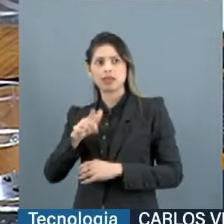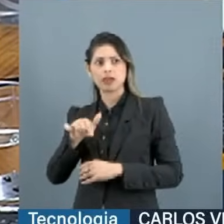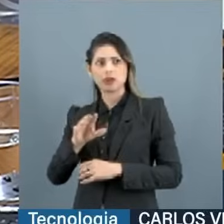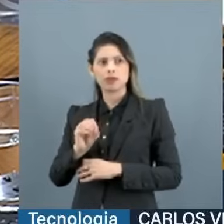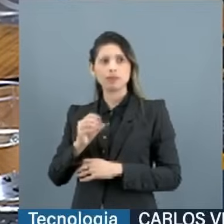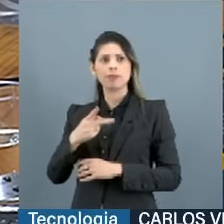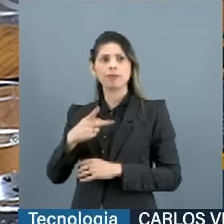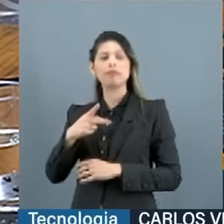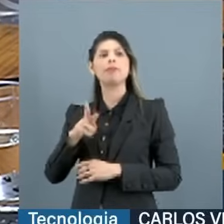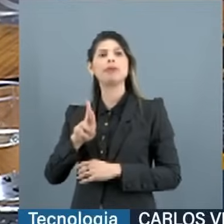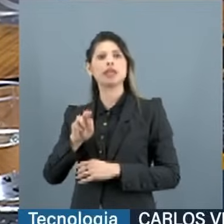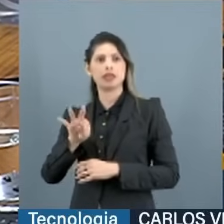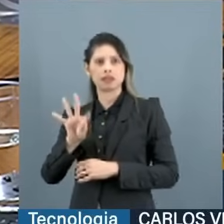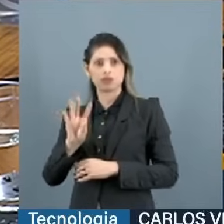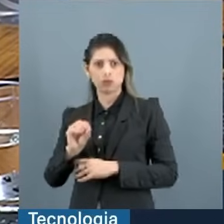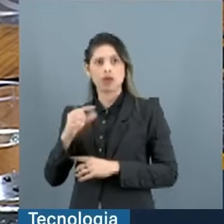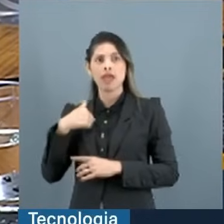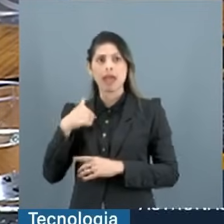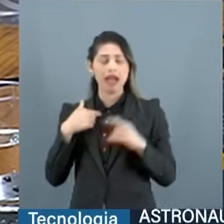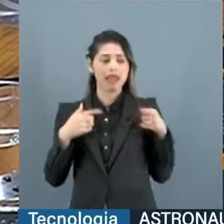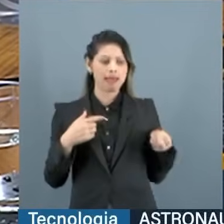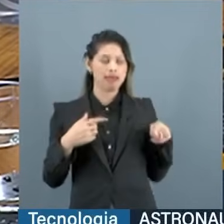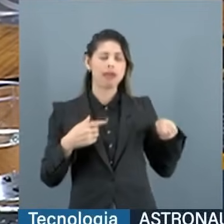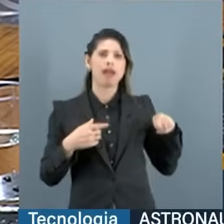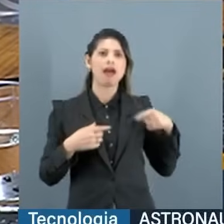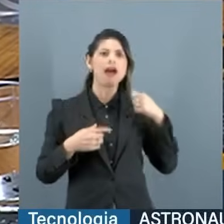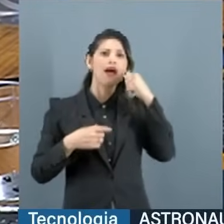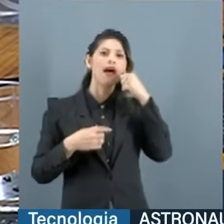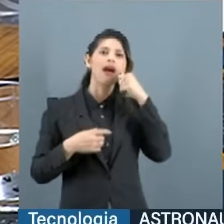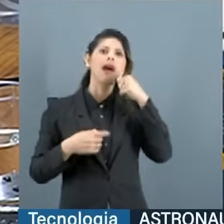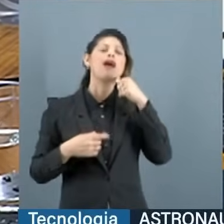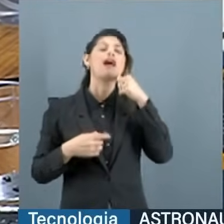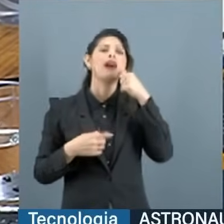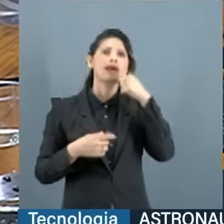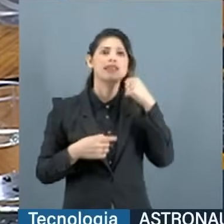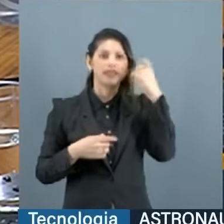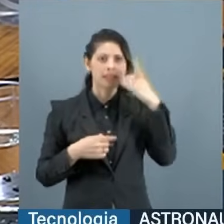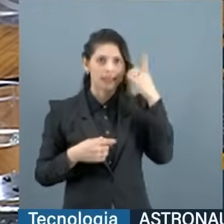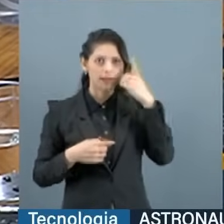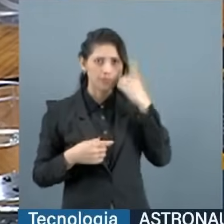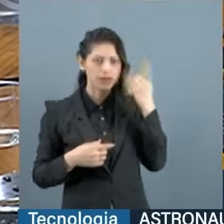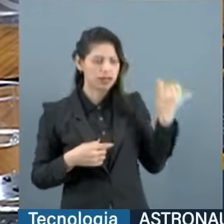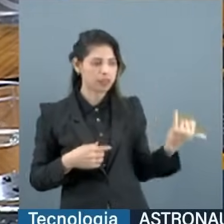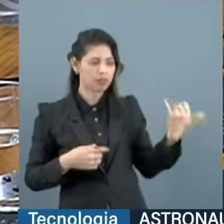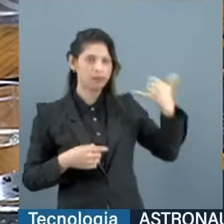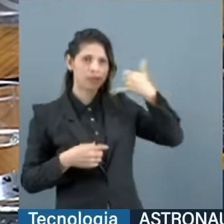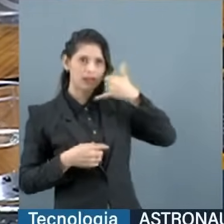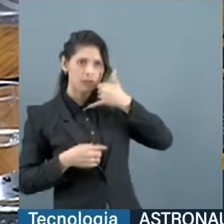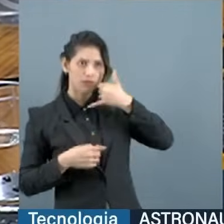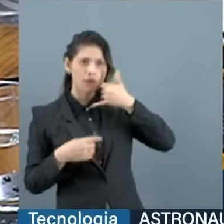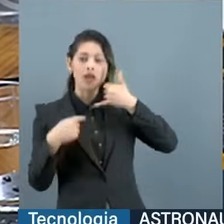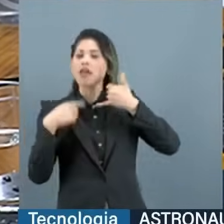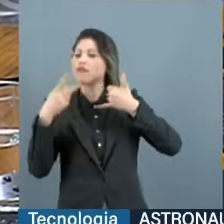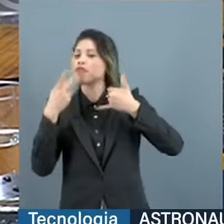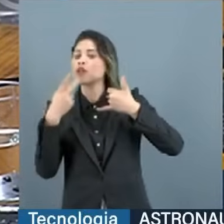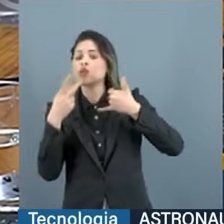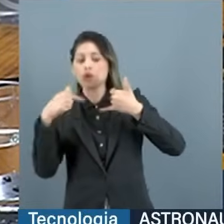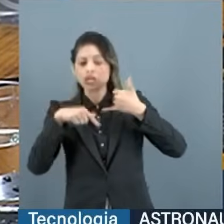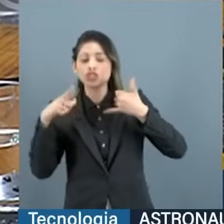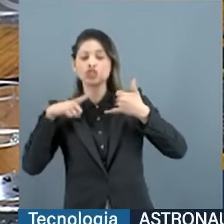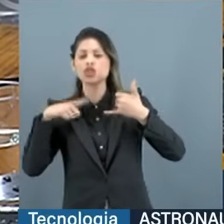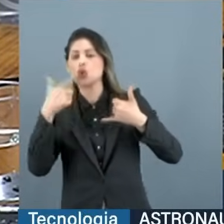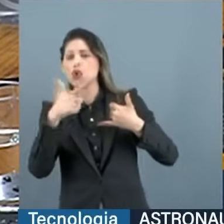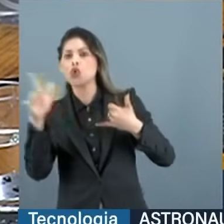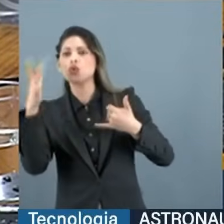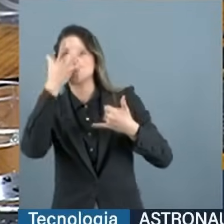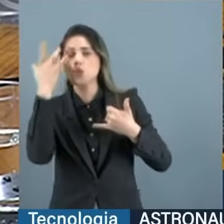entrou em contato comigo e disse que o motorista iria me encontrar, ou melhor, iria me buscar e eu teria um encontro com ela